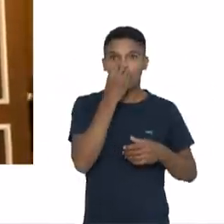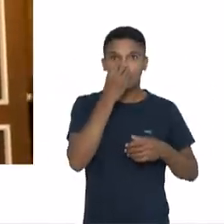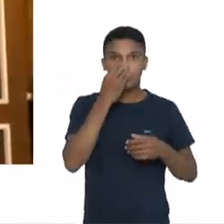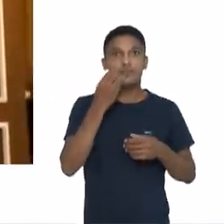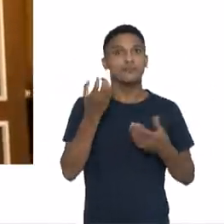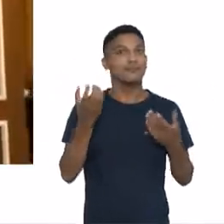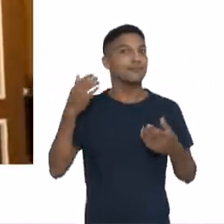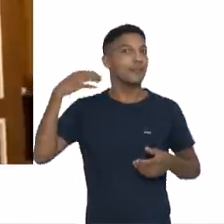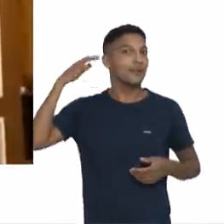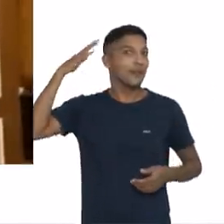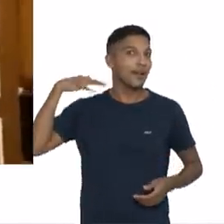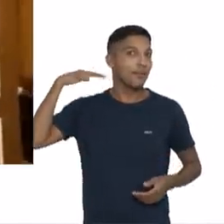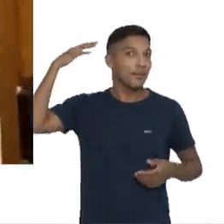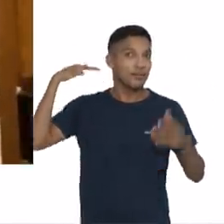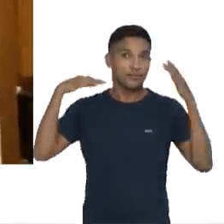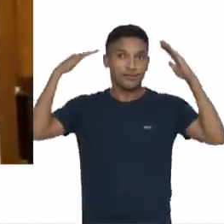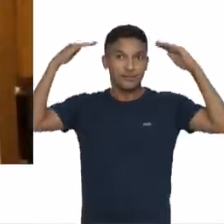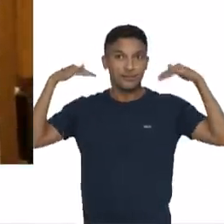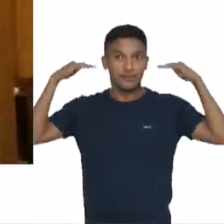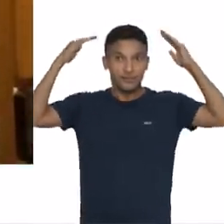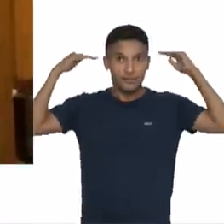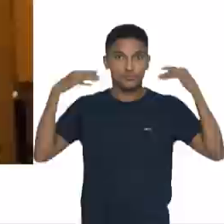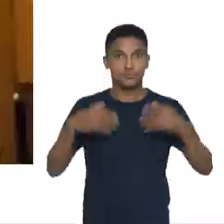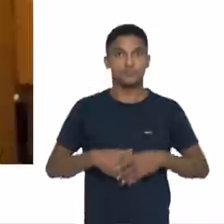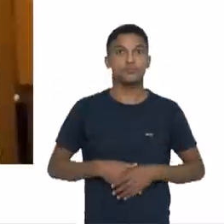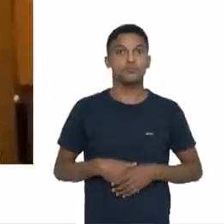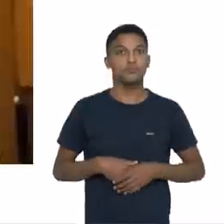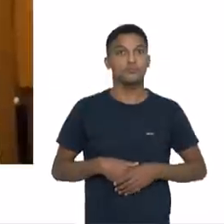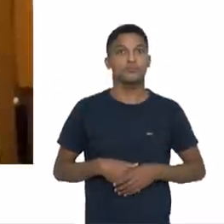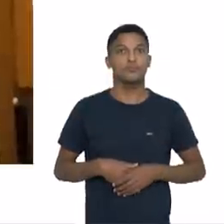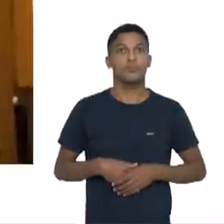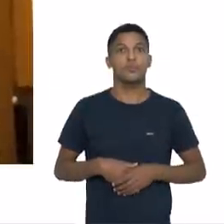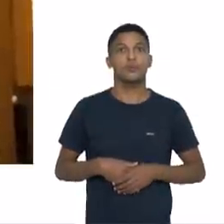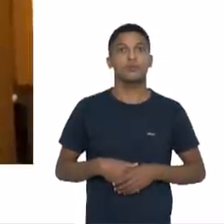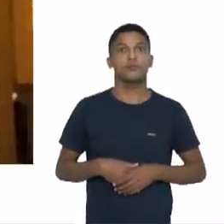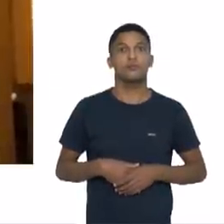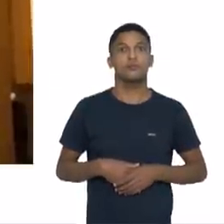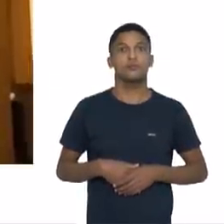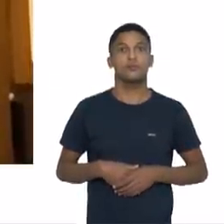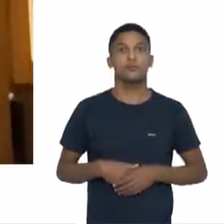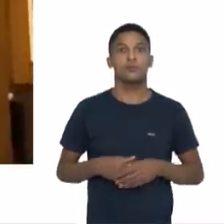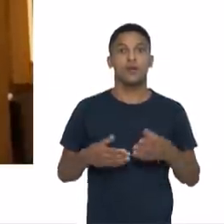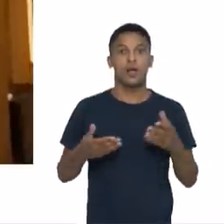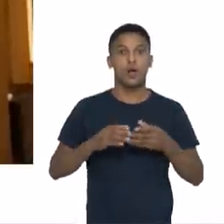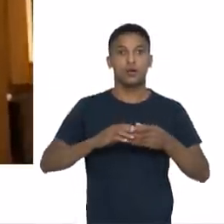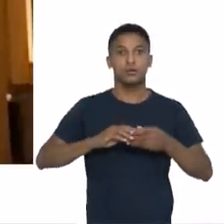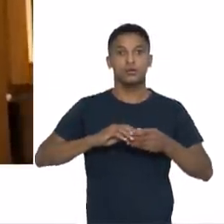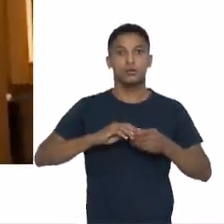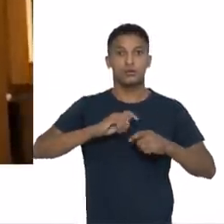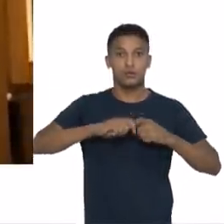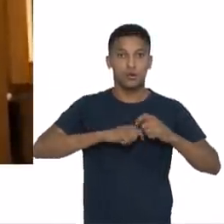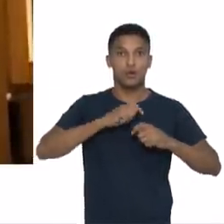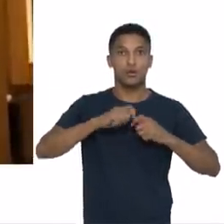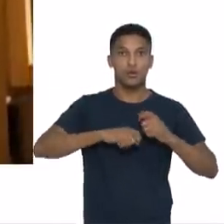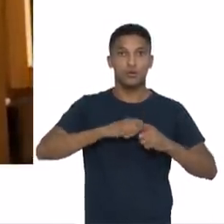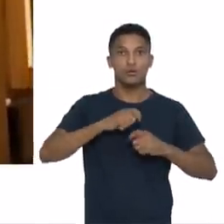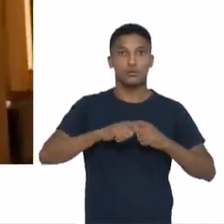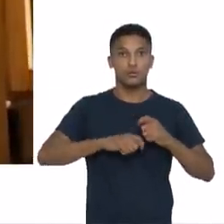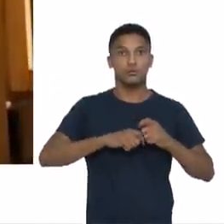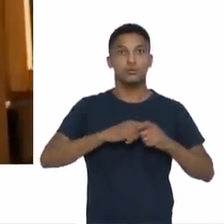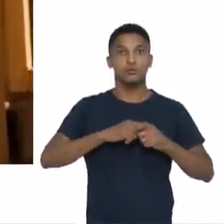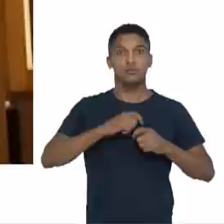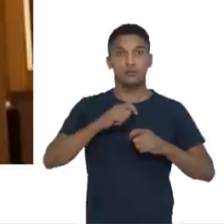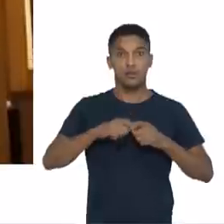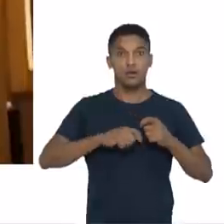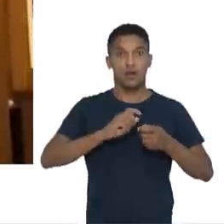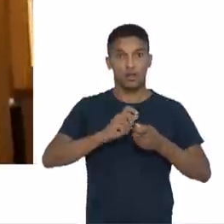disso, vou enrolando, ó. Só enrolar, tá? Então, enrola até